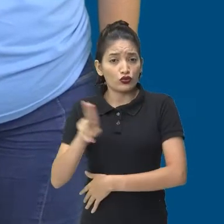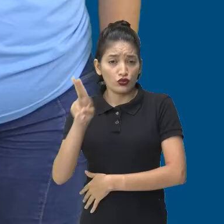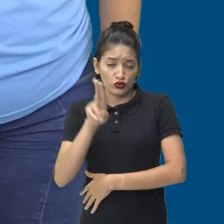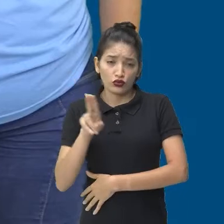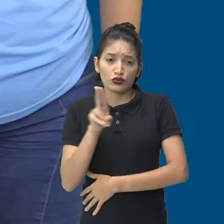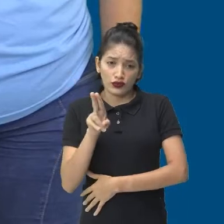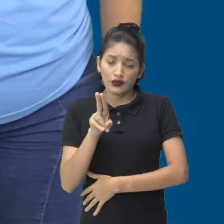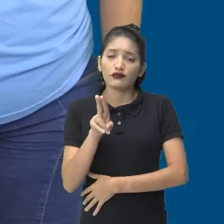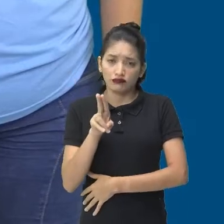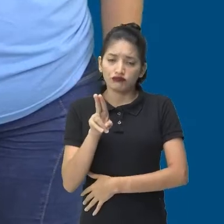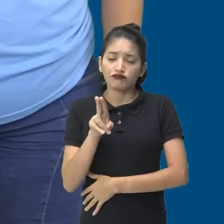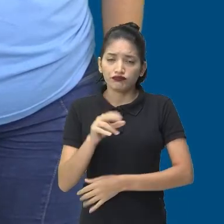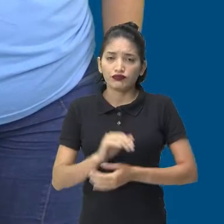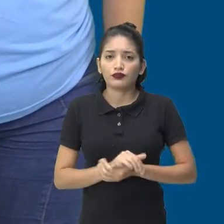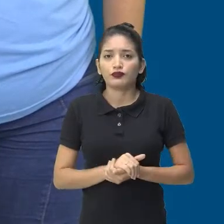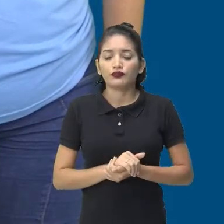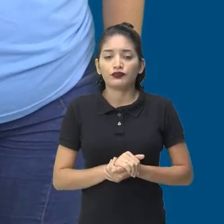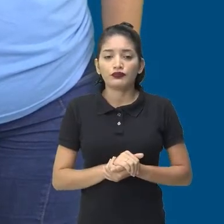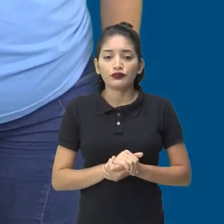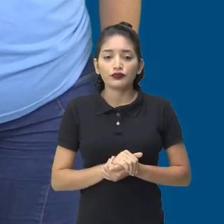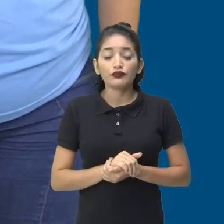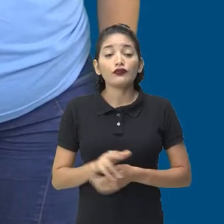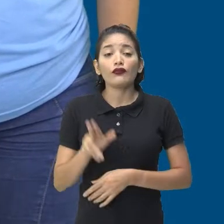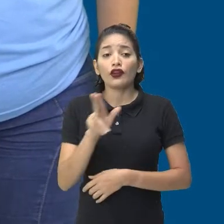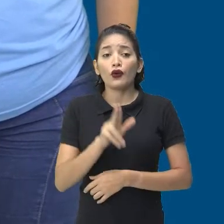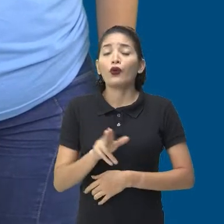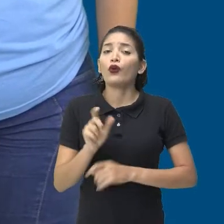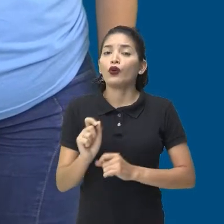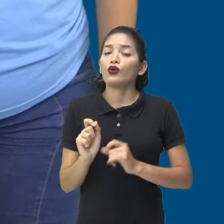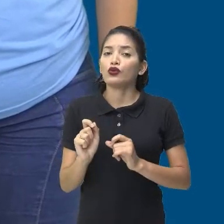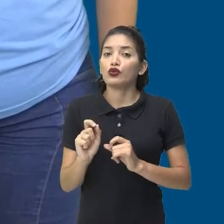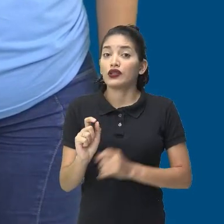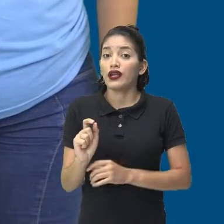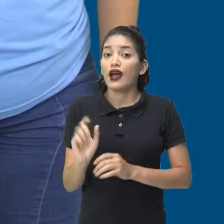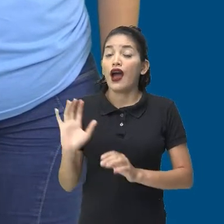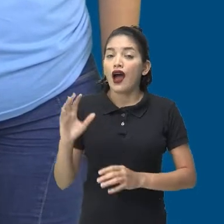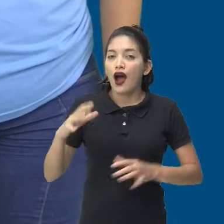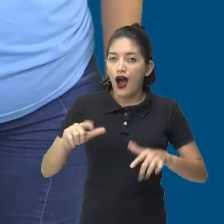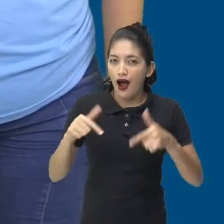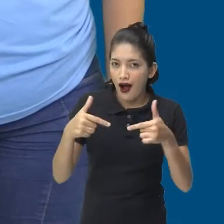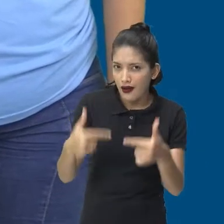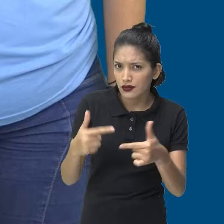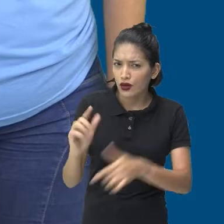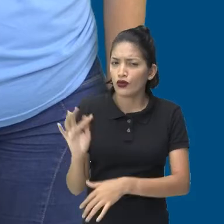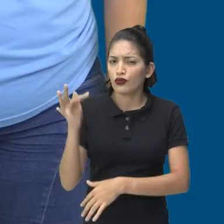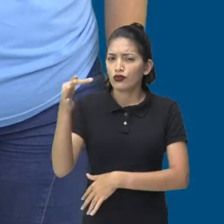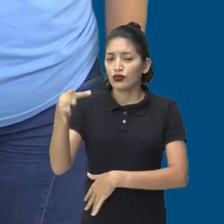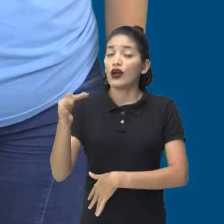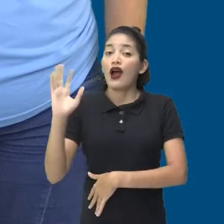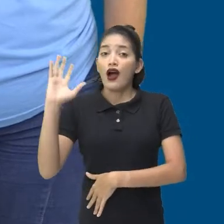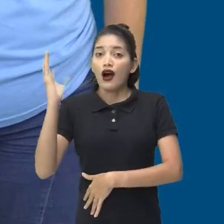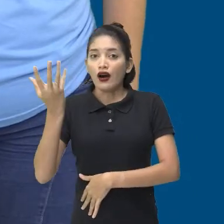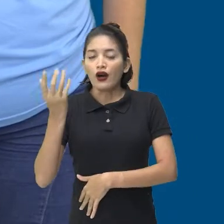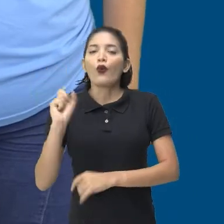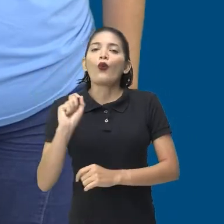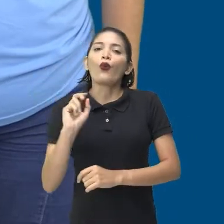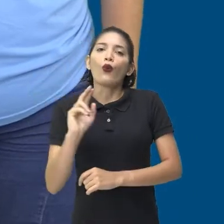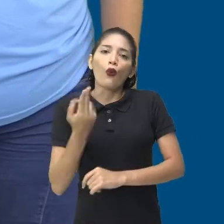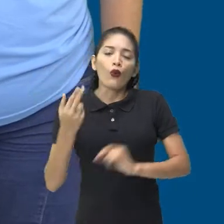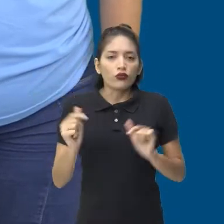utilizar esse tempo verbal? Olha, usa-se para falar de ações futuras, ações ou situações